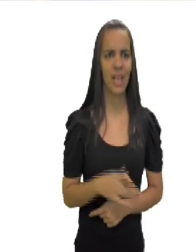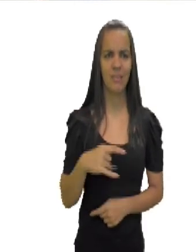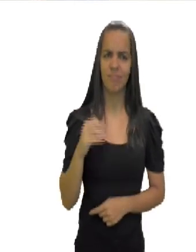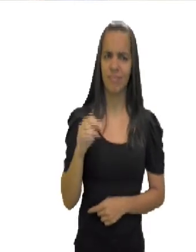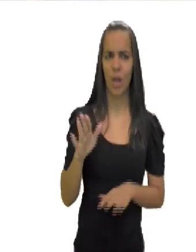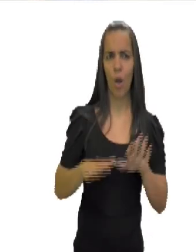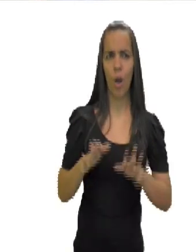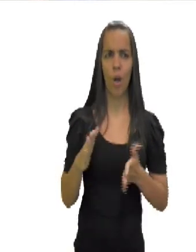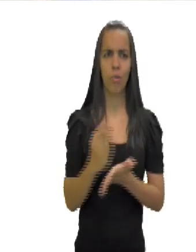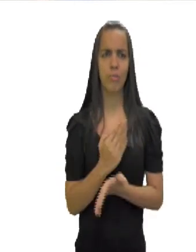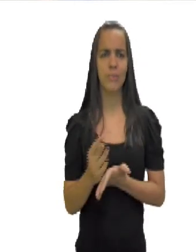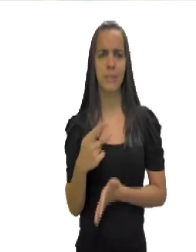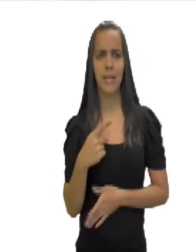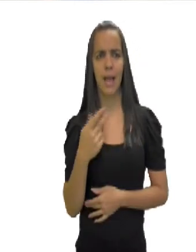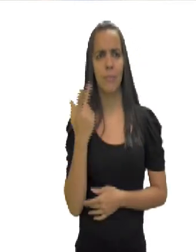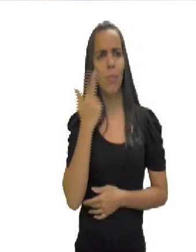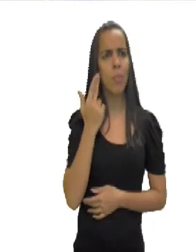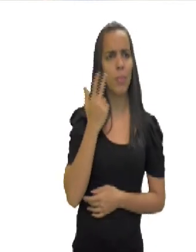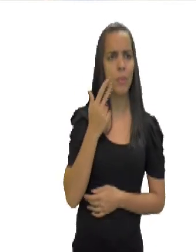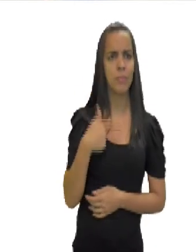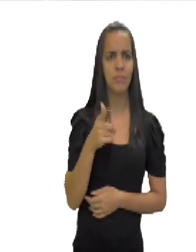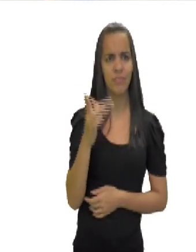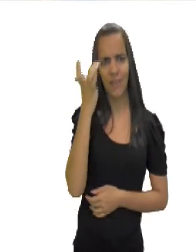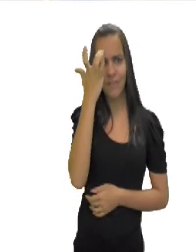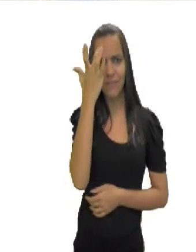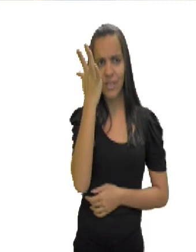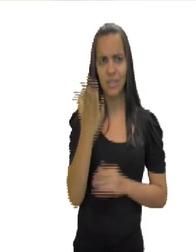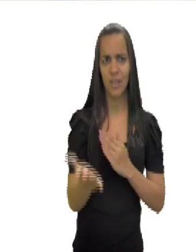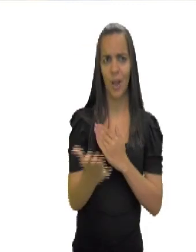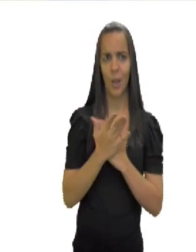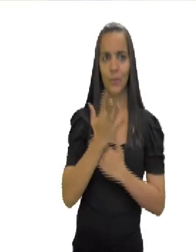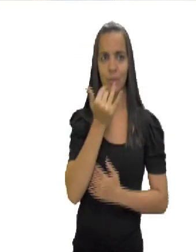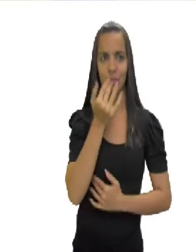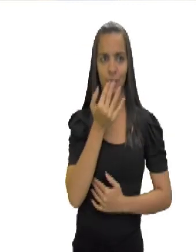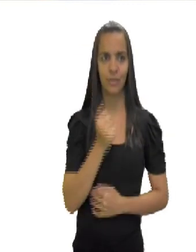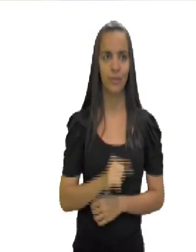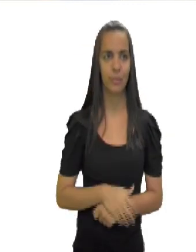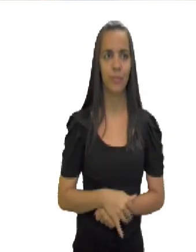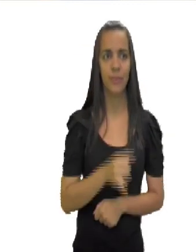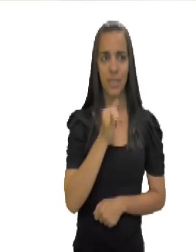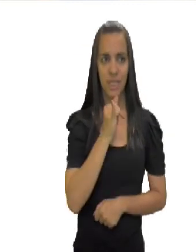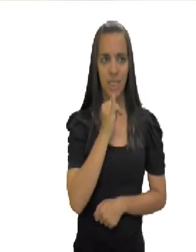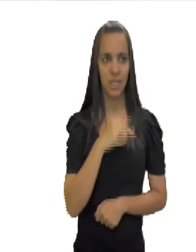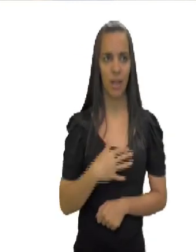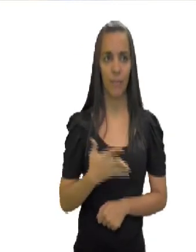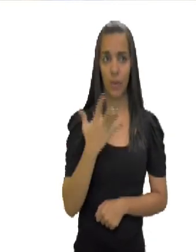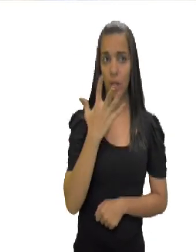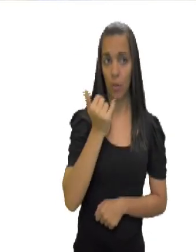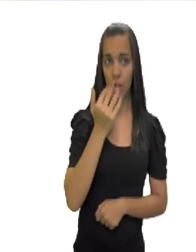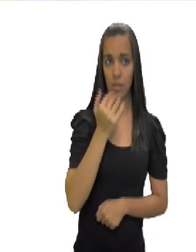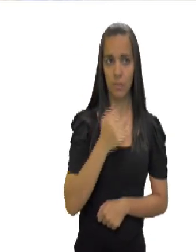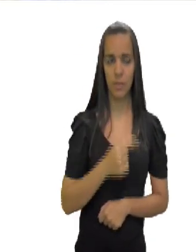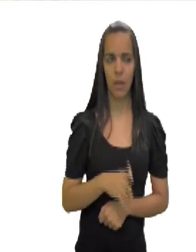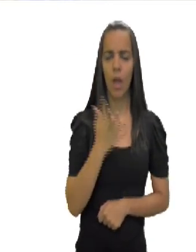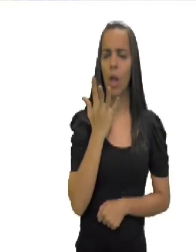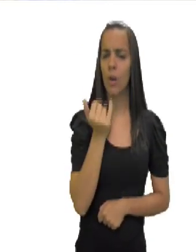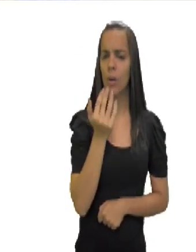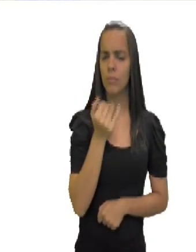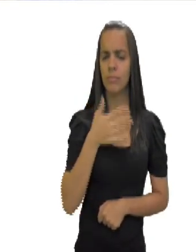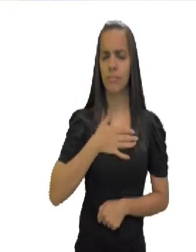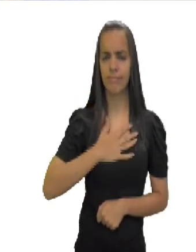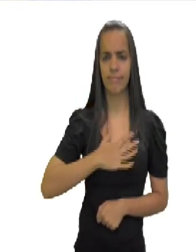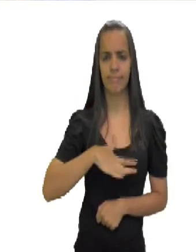Certos hábitos podem facilitar a digestão dos alimentos, como, por exemplo, ao alimentar-se,